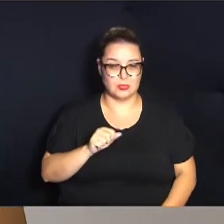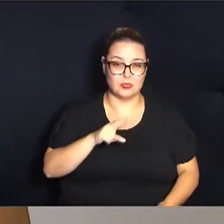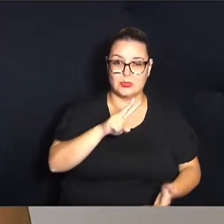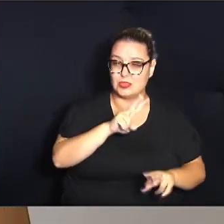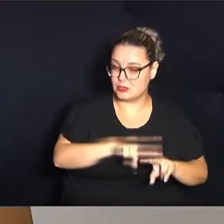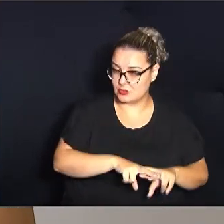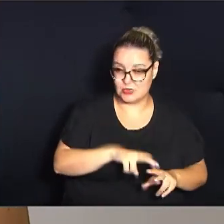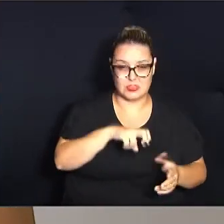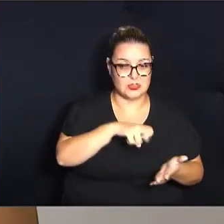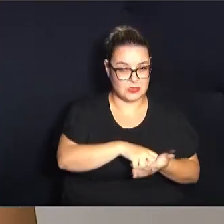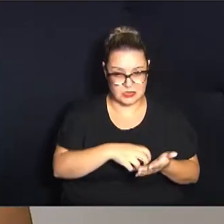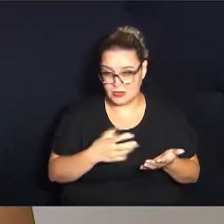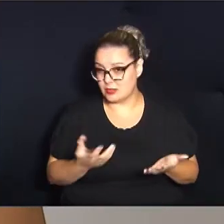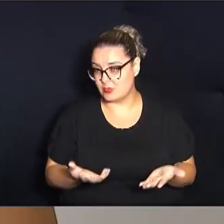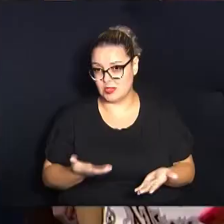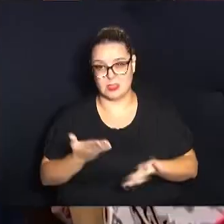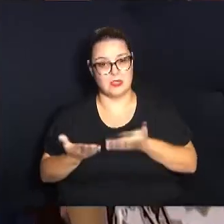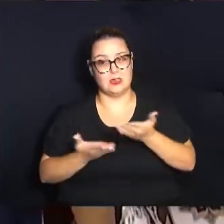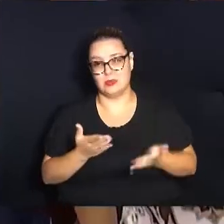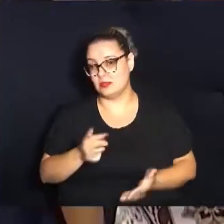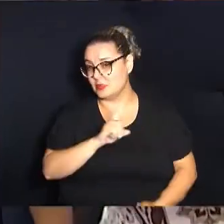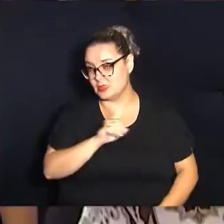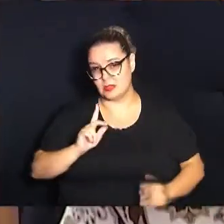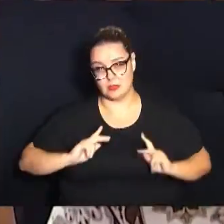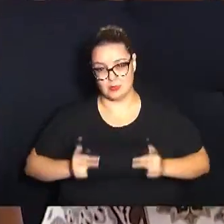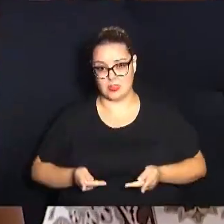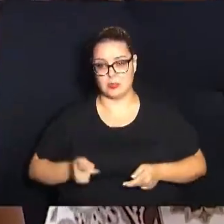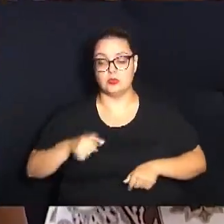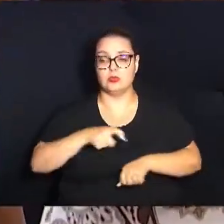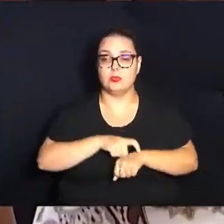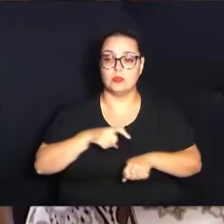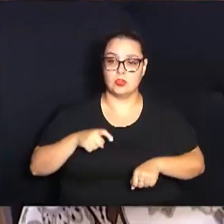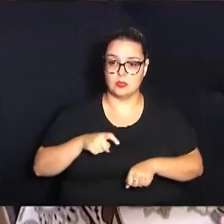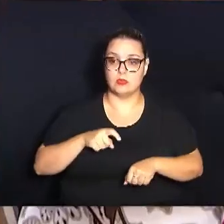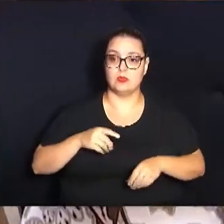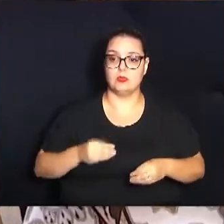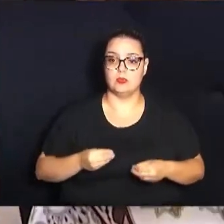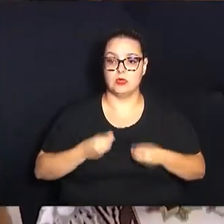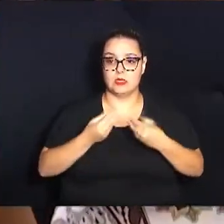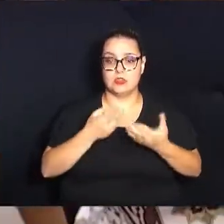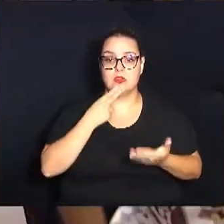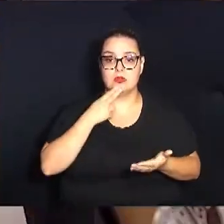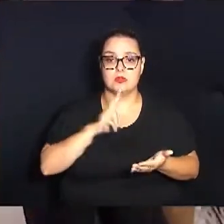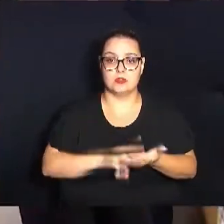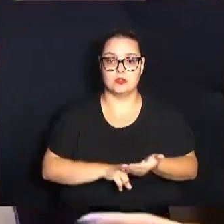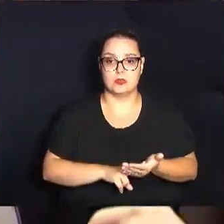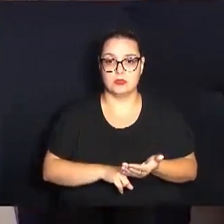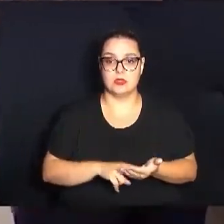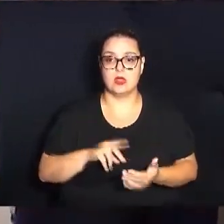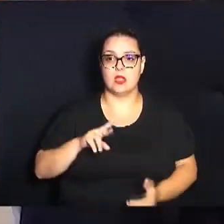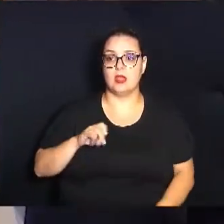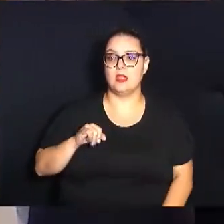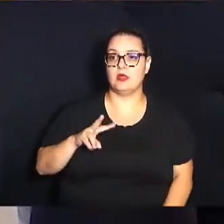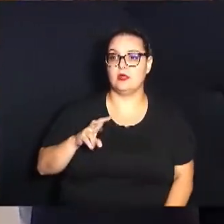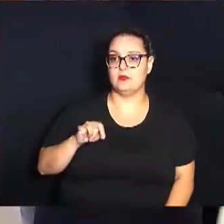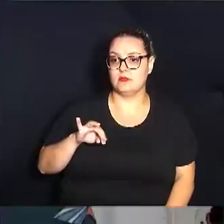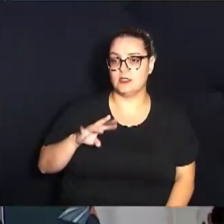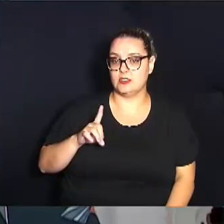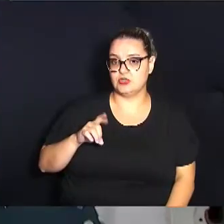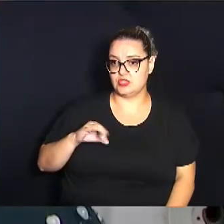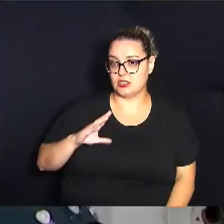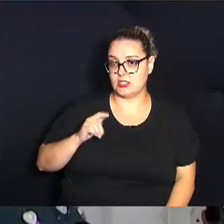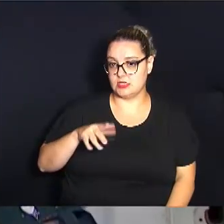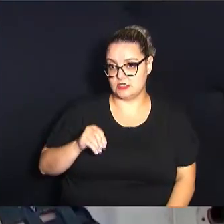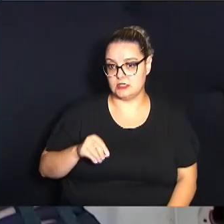aprisionamento, e isso é um tratamento desumano. Na ocasião, foi entregue uma carta com reivindicações e apontamentos.